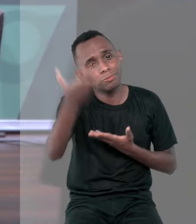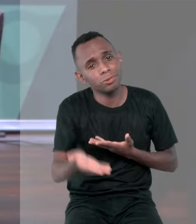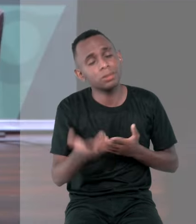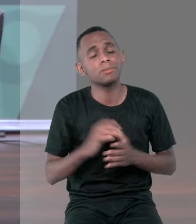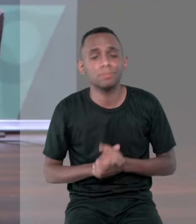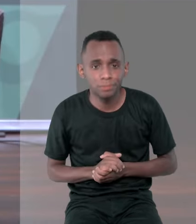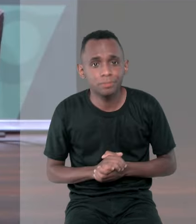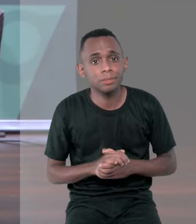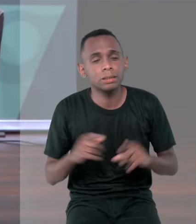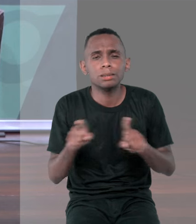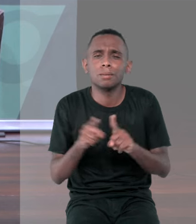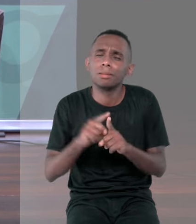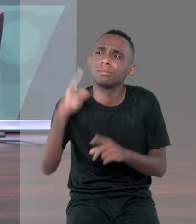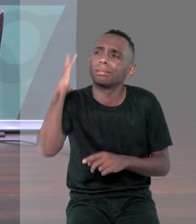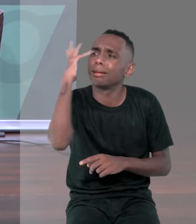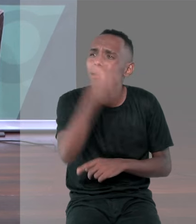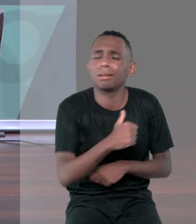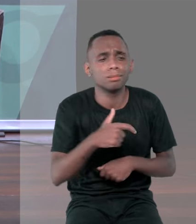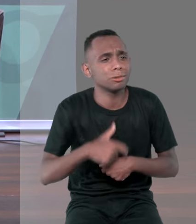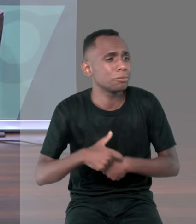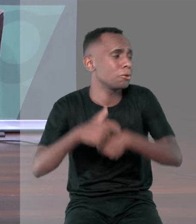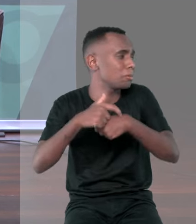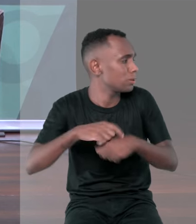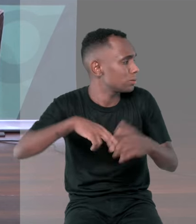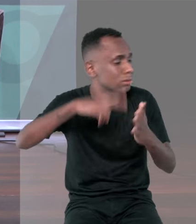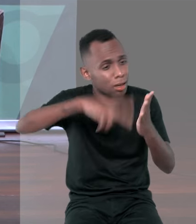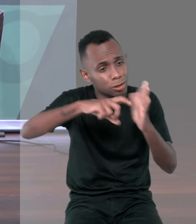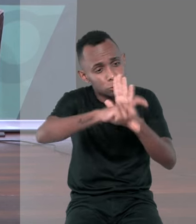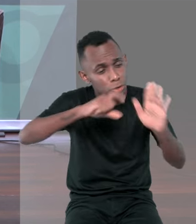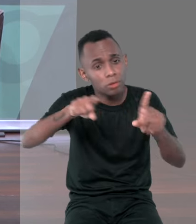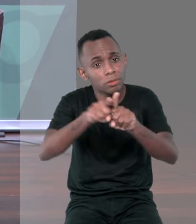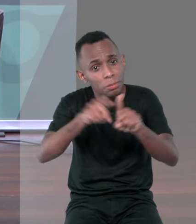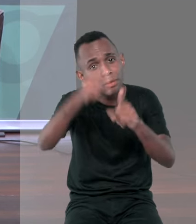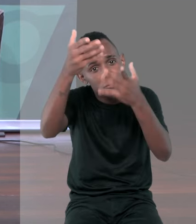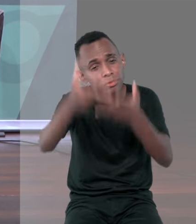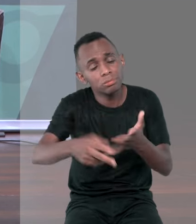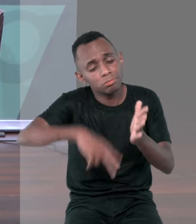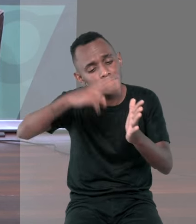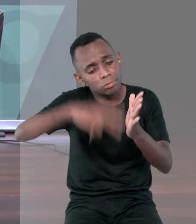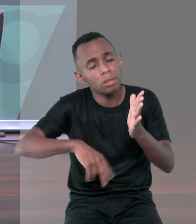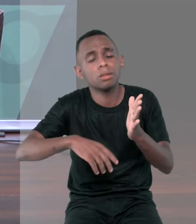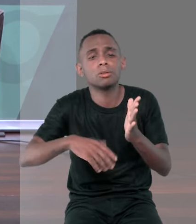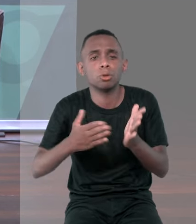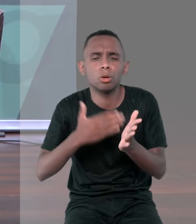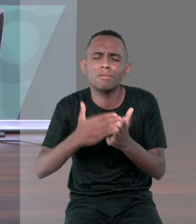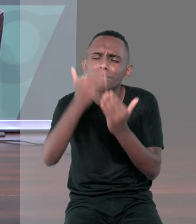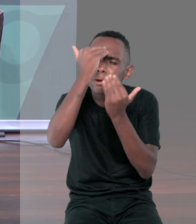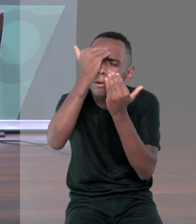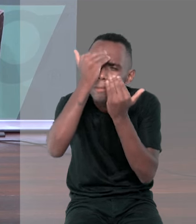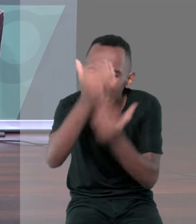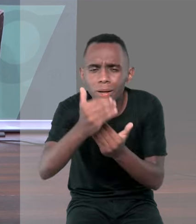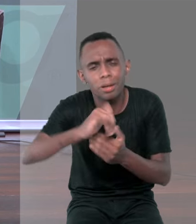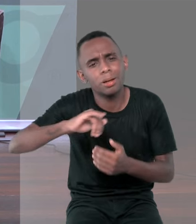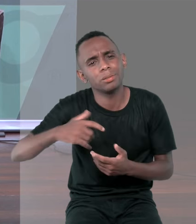como foi lindo esse momento, né, dos leitores e você fazendo a leitura do livro. Muito obrigado por